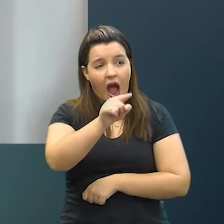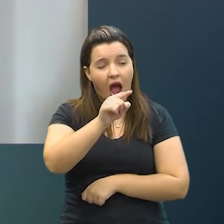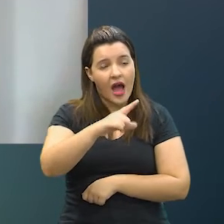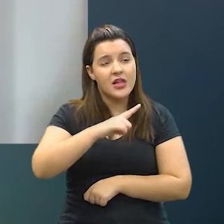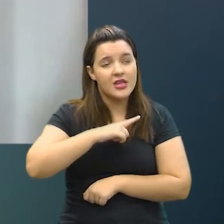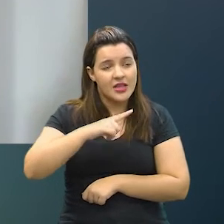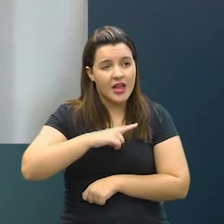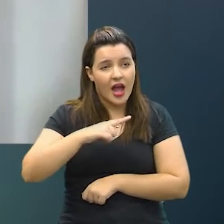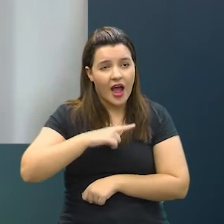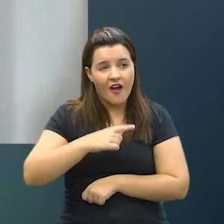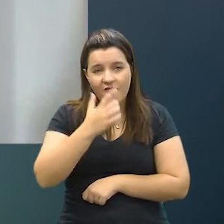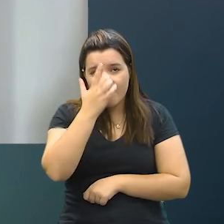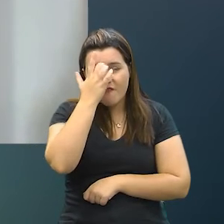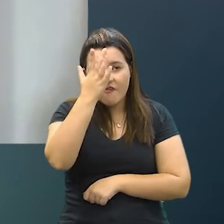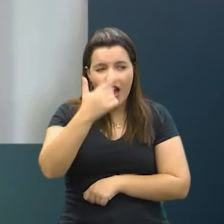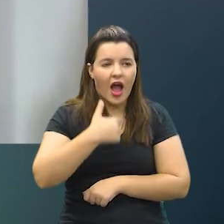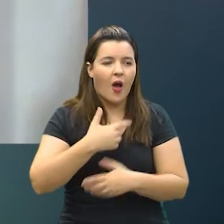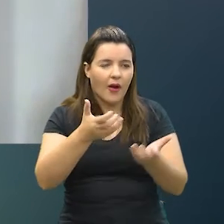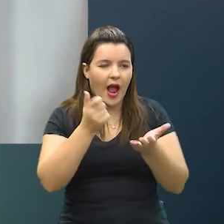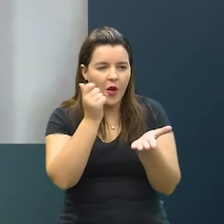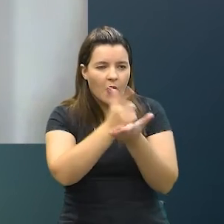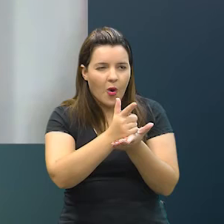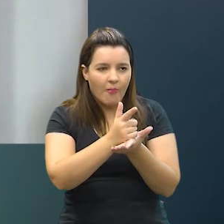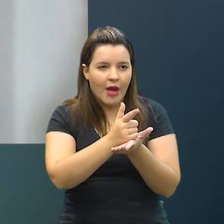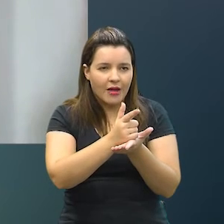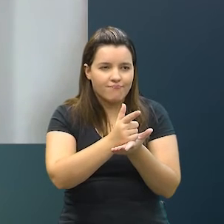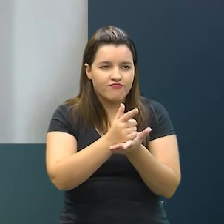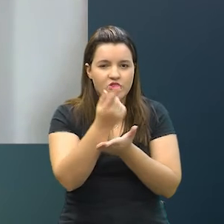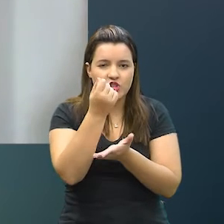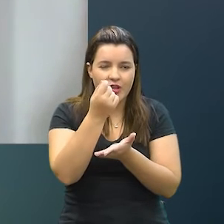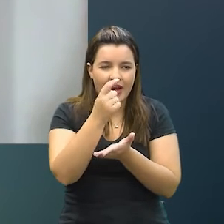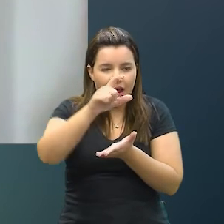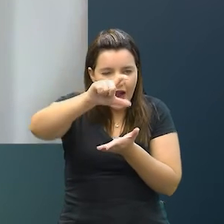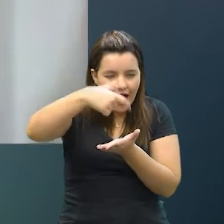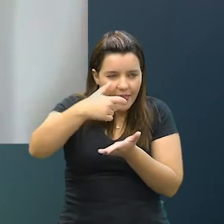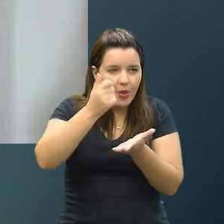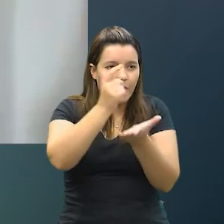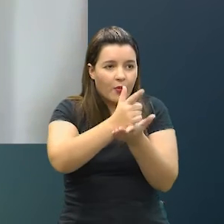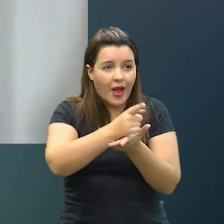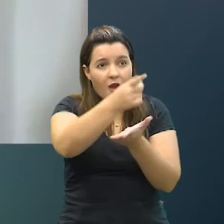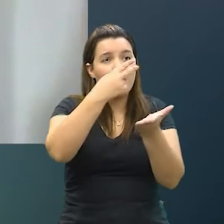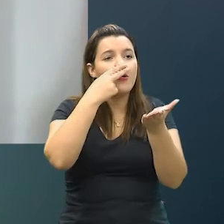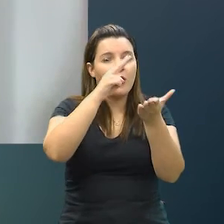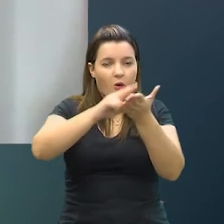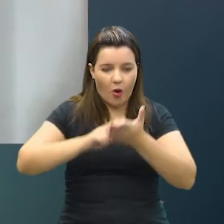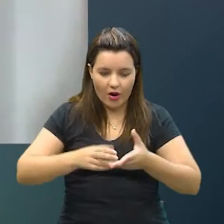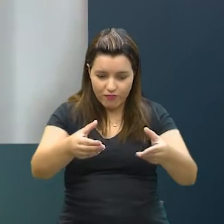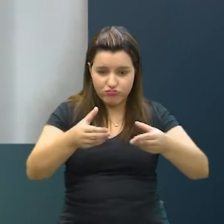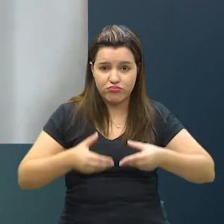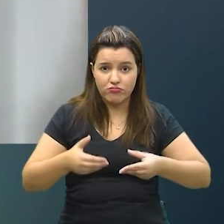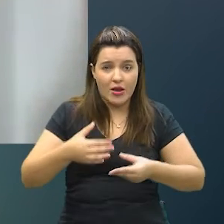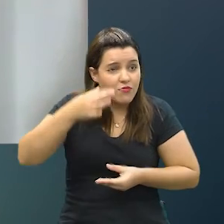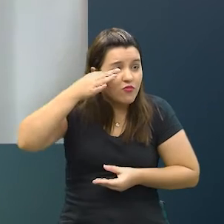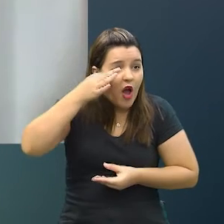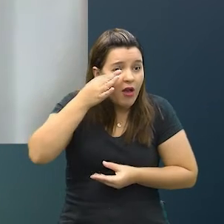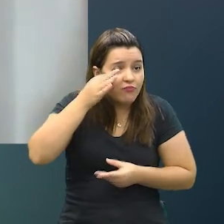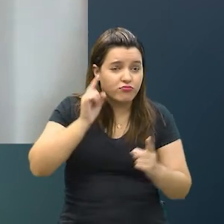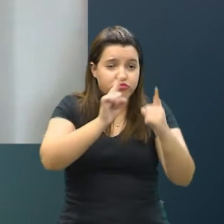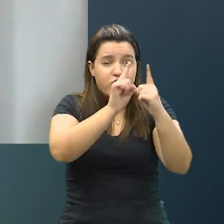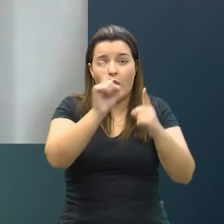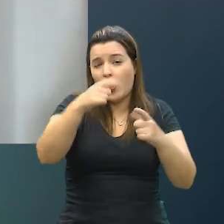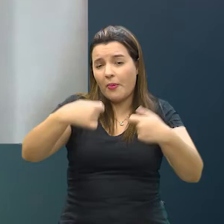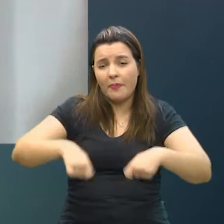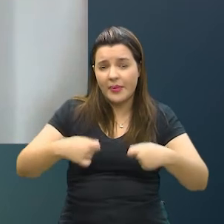tem, facilitar o processo de venda, fazer com que esse produto chegue nas mãos desse cliente de uma